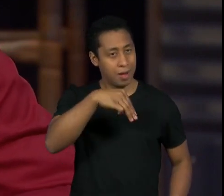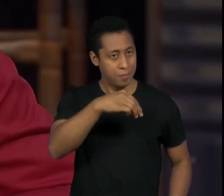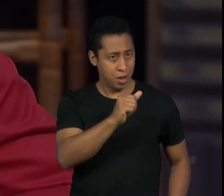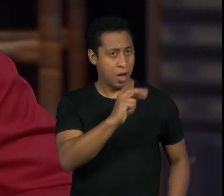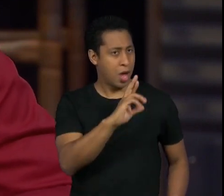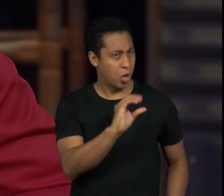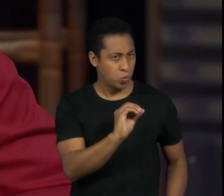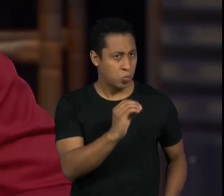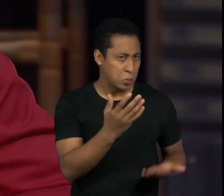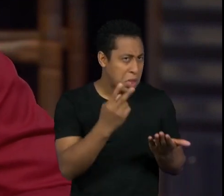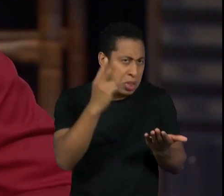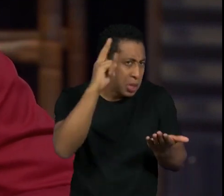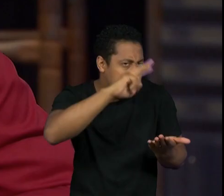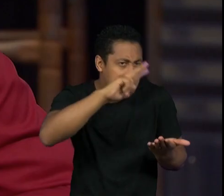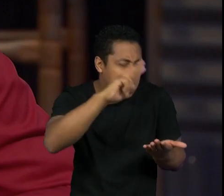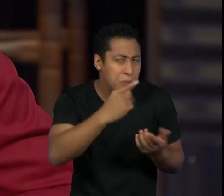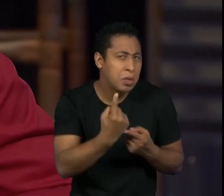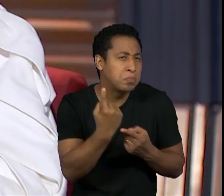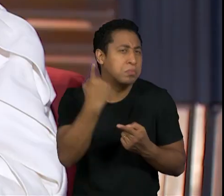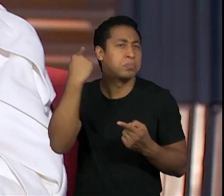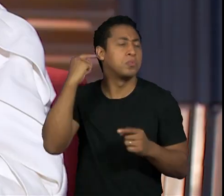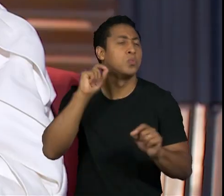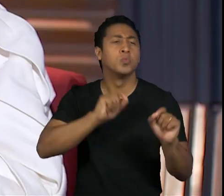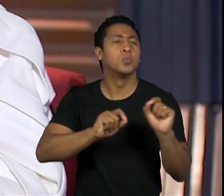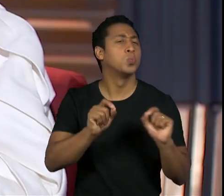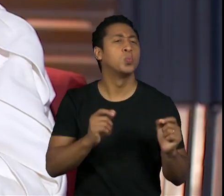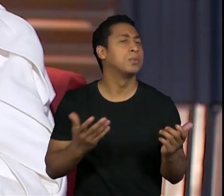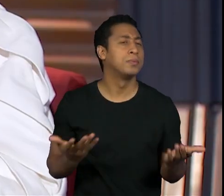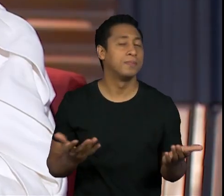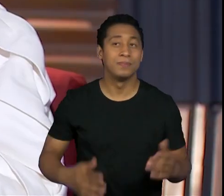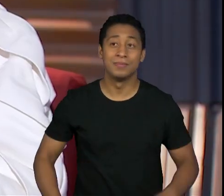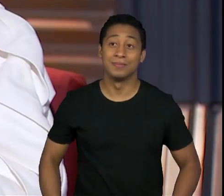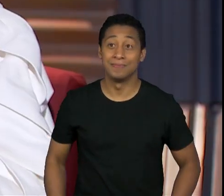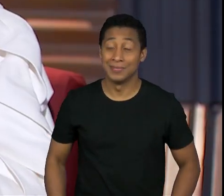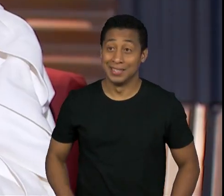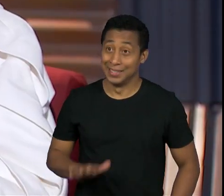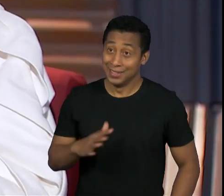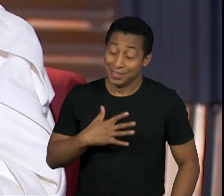você viveu dessa infância? Ai, gente, aí você quer me fazer chorar.